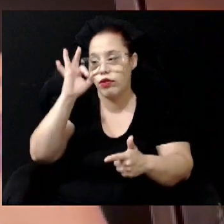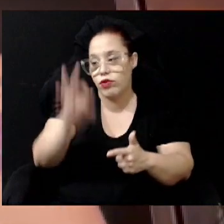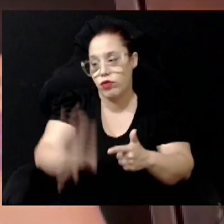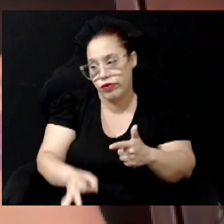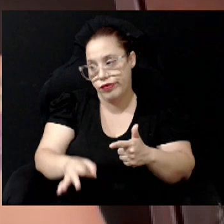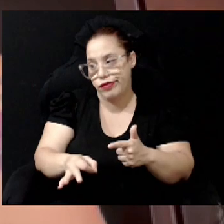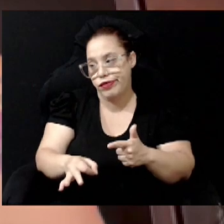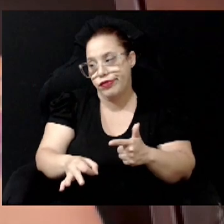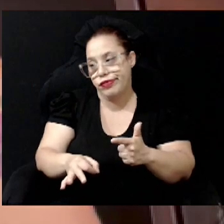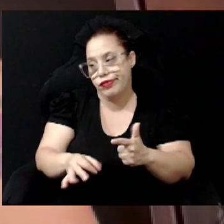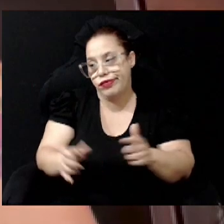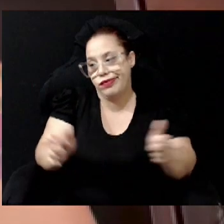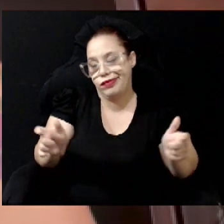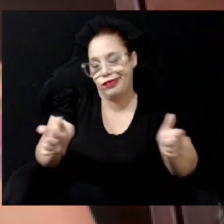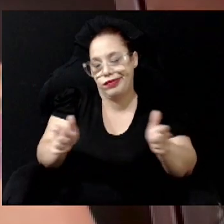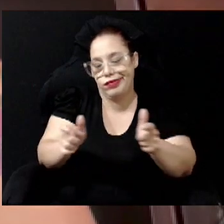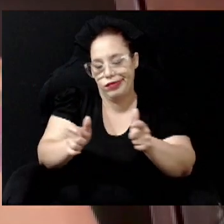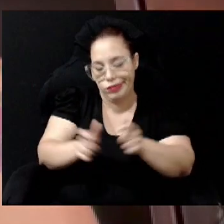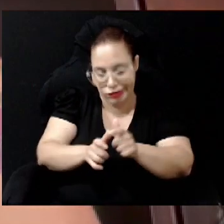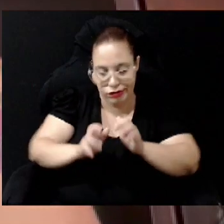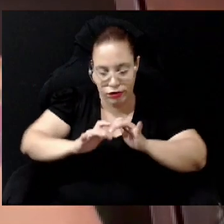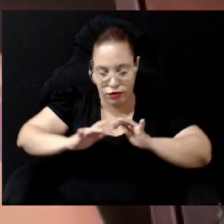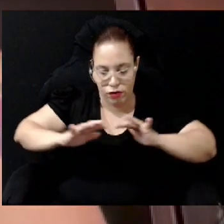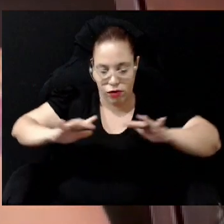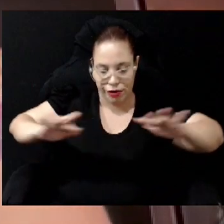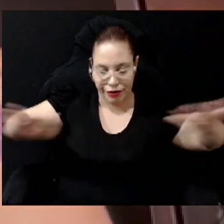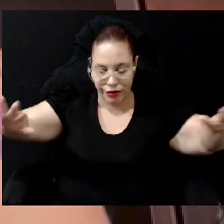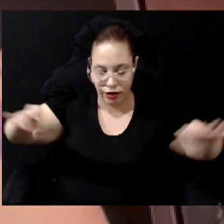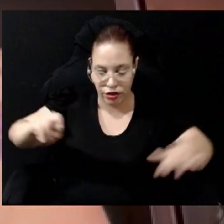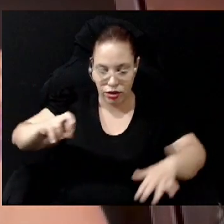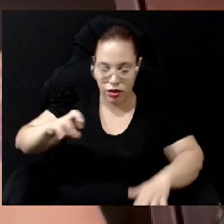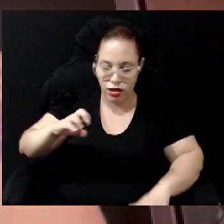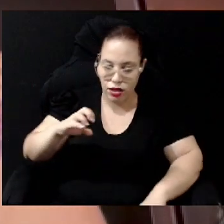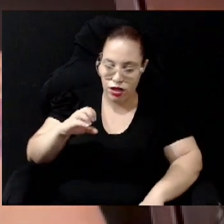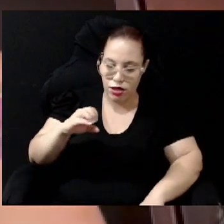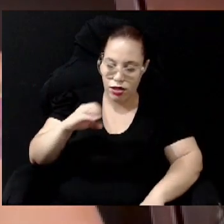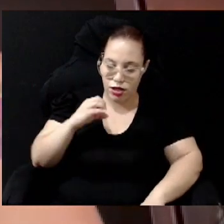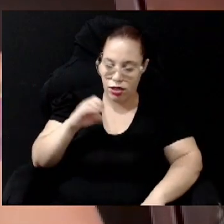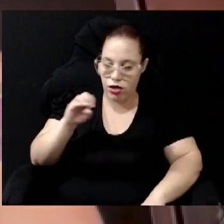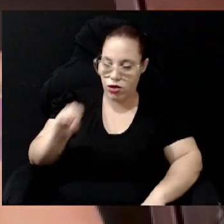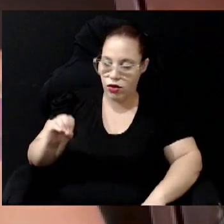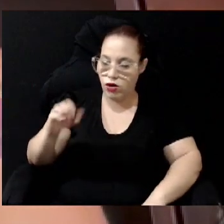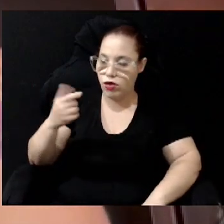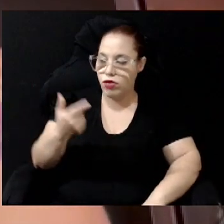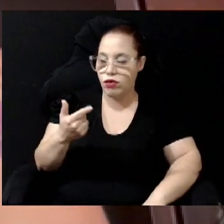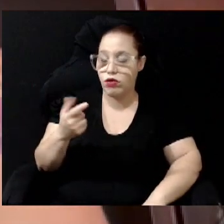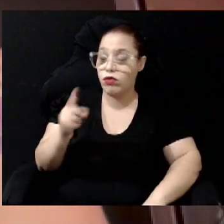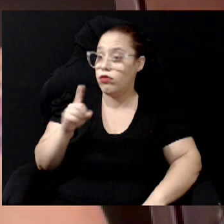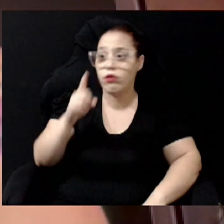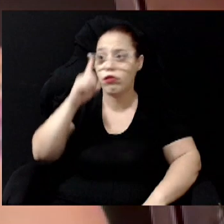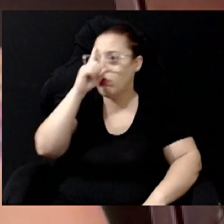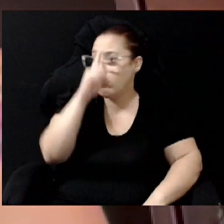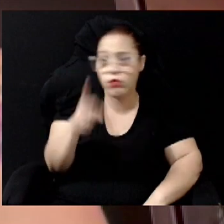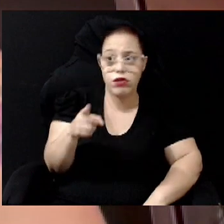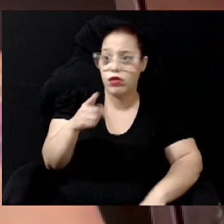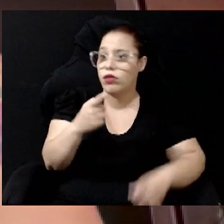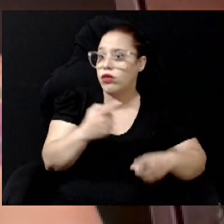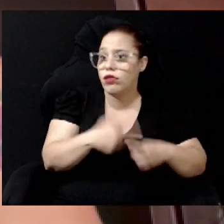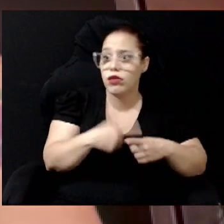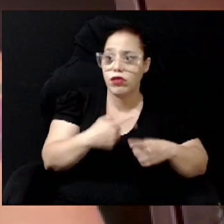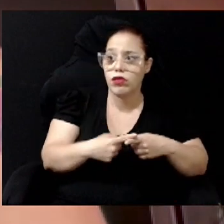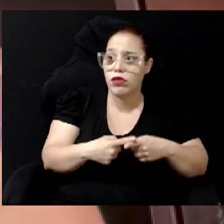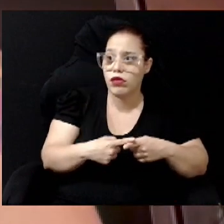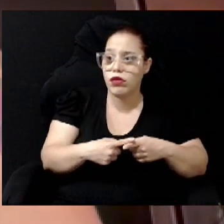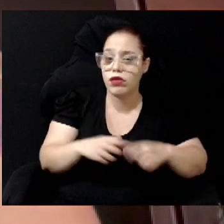diminuir as emissões de gases de efeito estufa, elas não são tomadas porque a gente tem que ter uma mudança